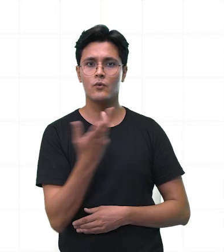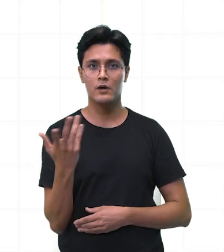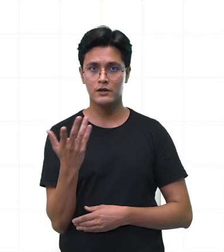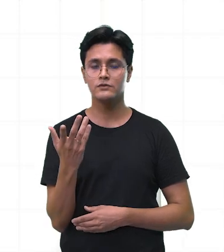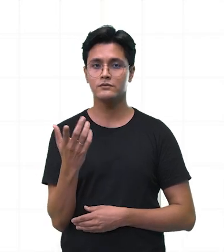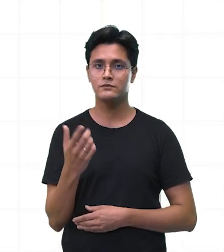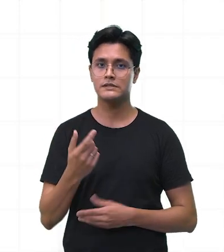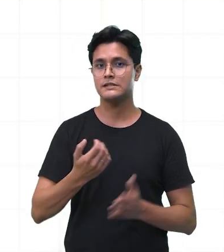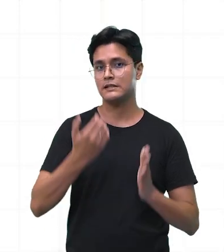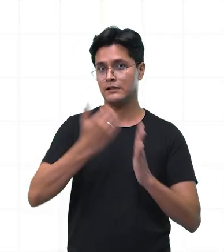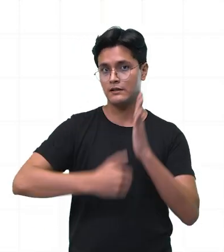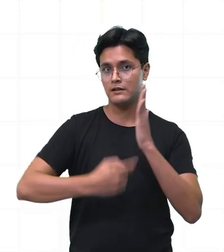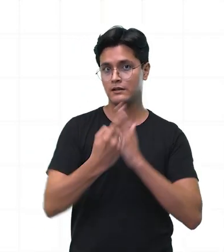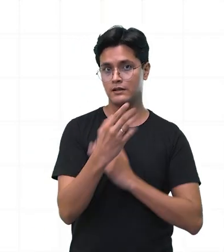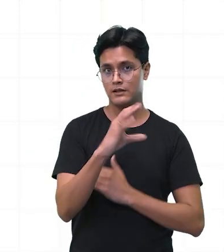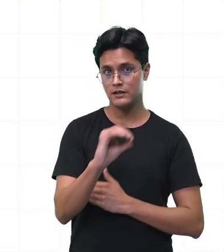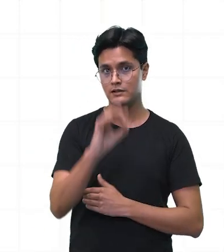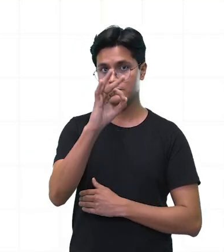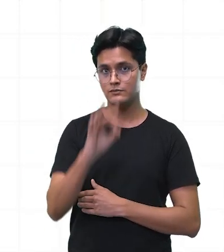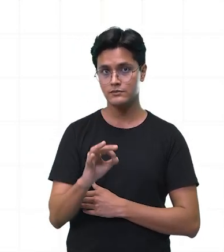ele vai desembolsar